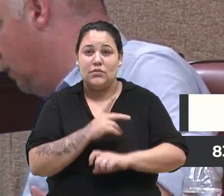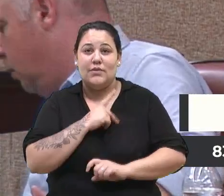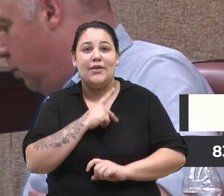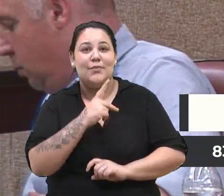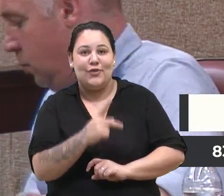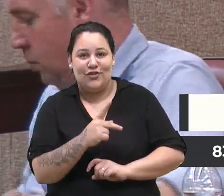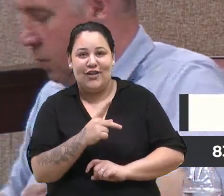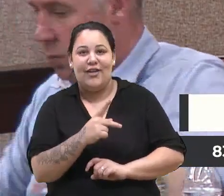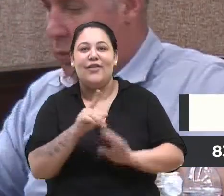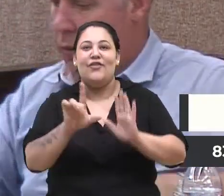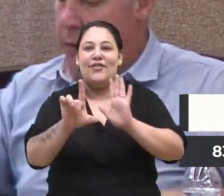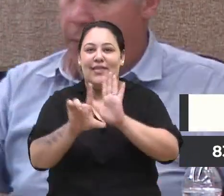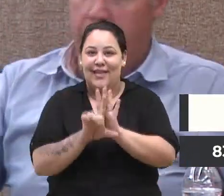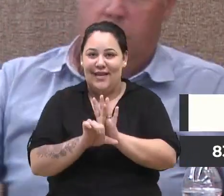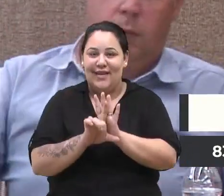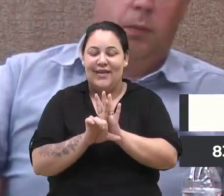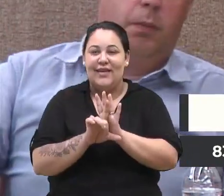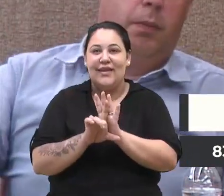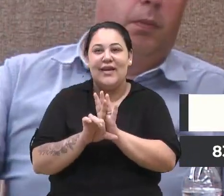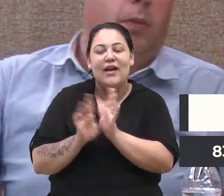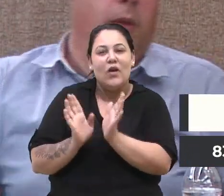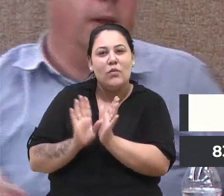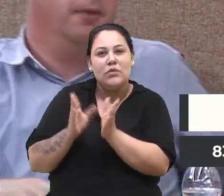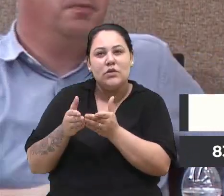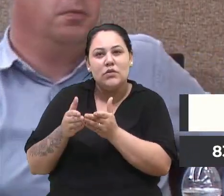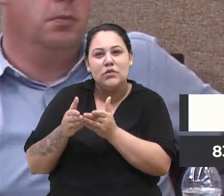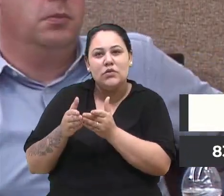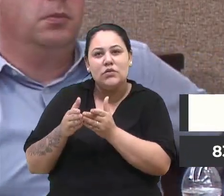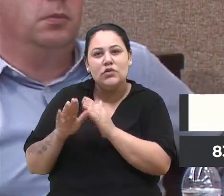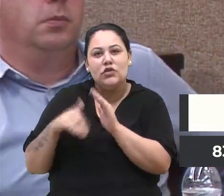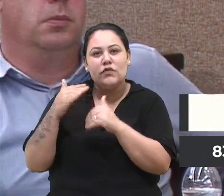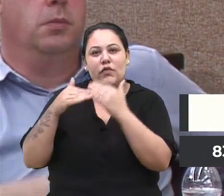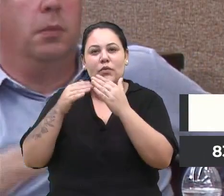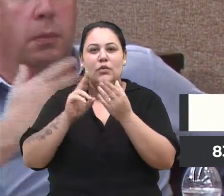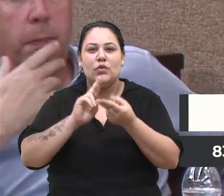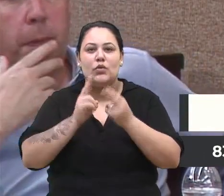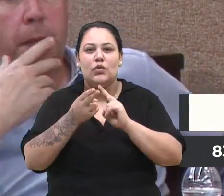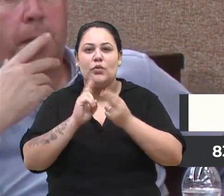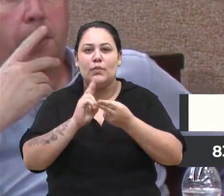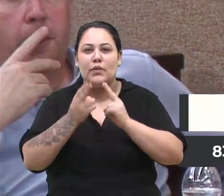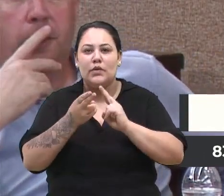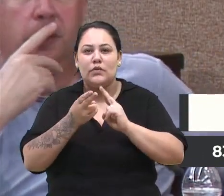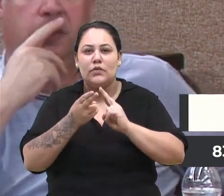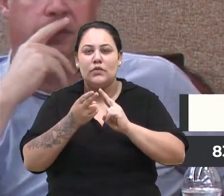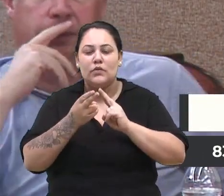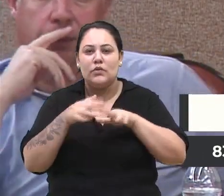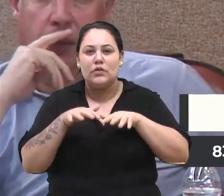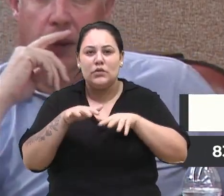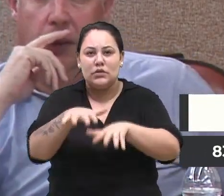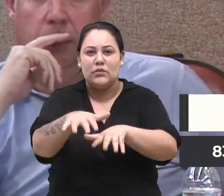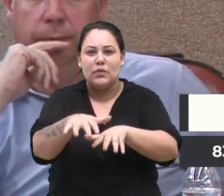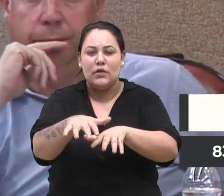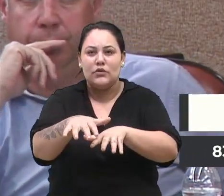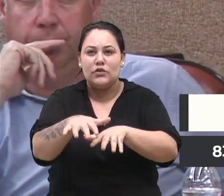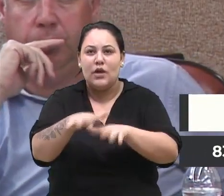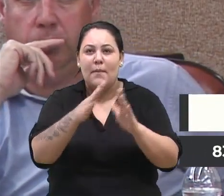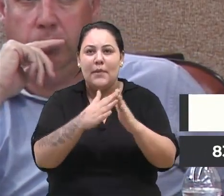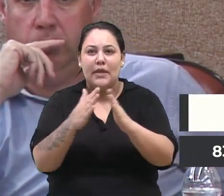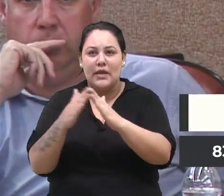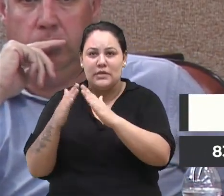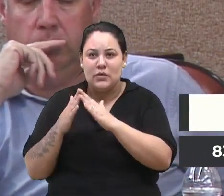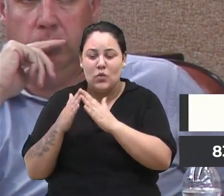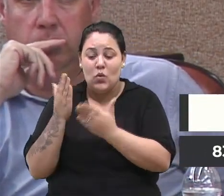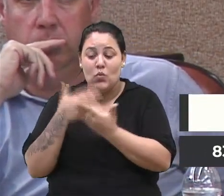a Comissão de Desenvolvimento Urbano, Transporte e Habitação, por seus membros